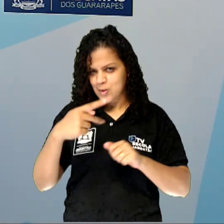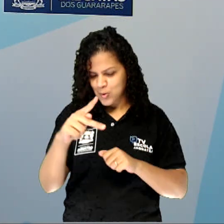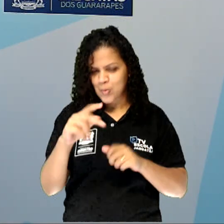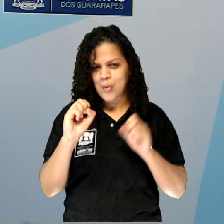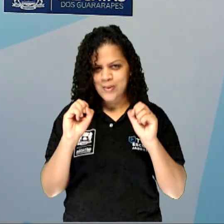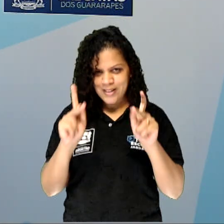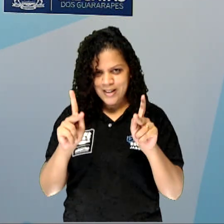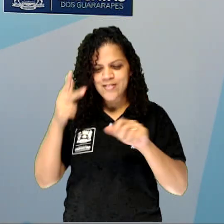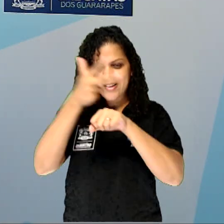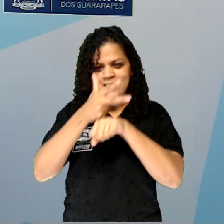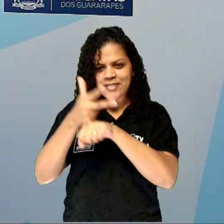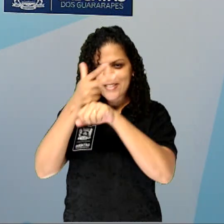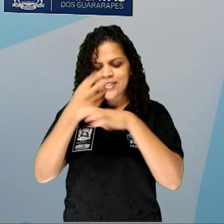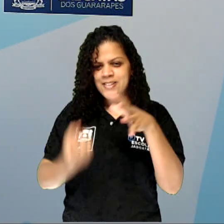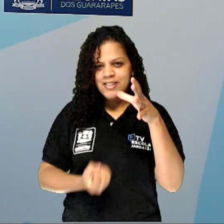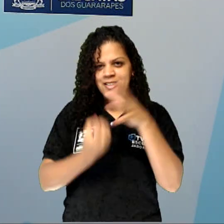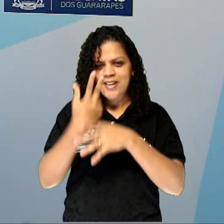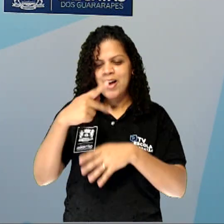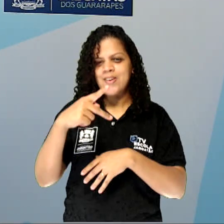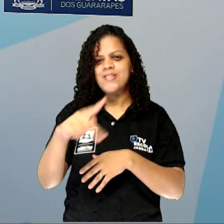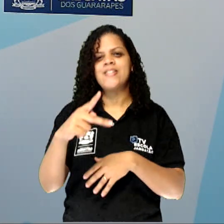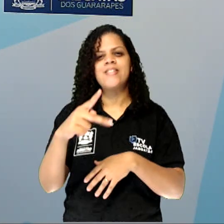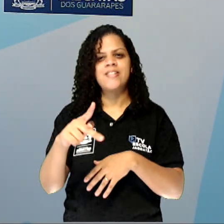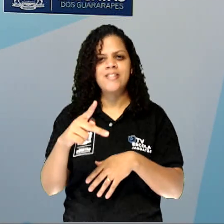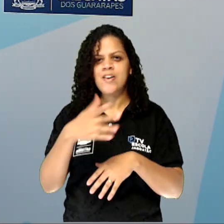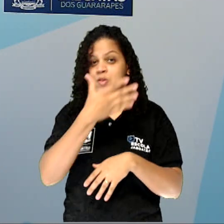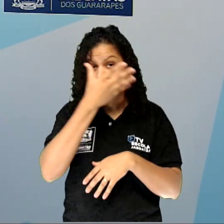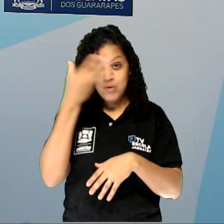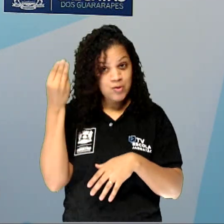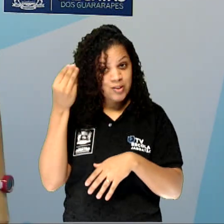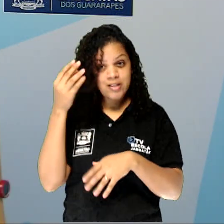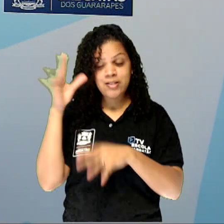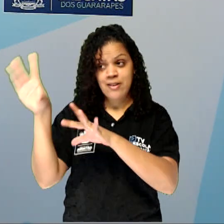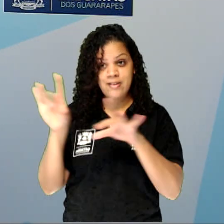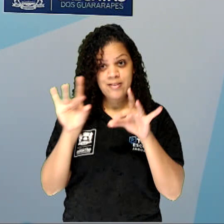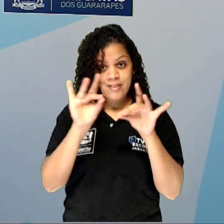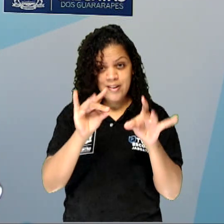seu videoarte, e não sem esquecer de colocar a sua